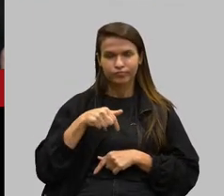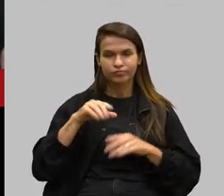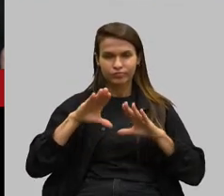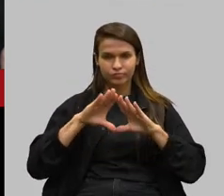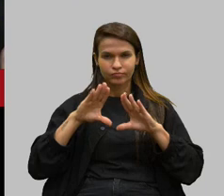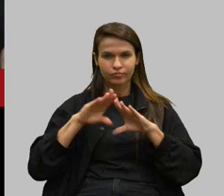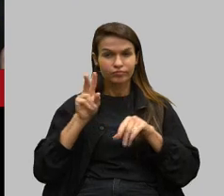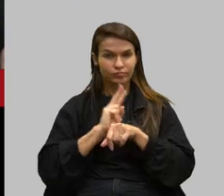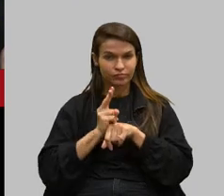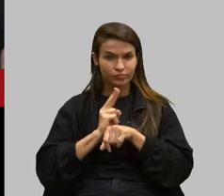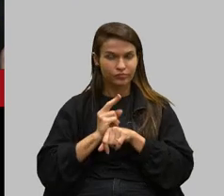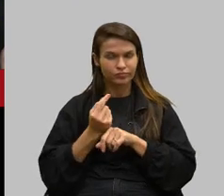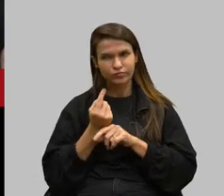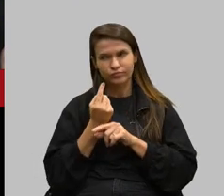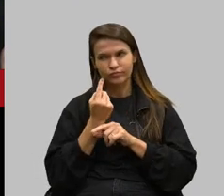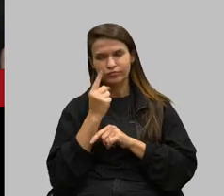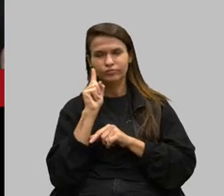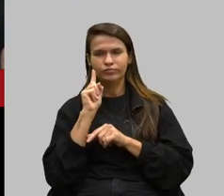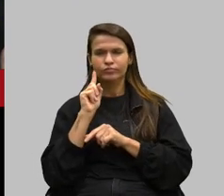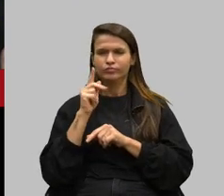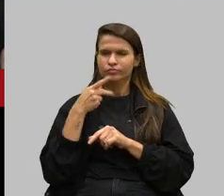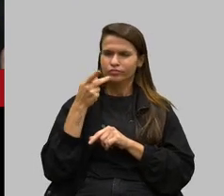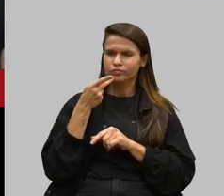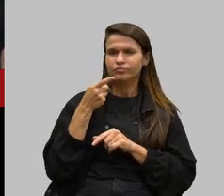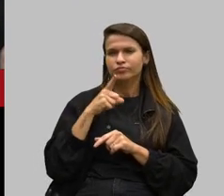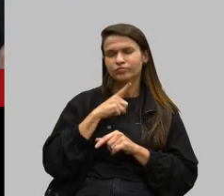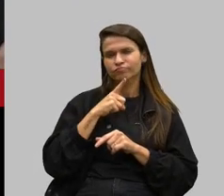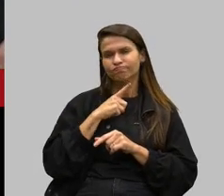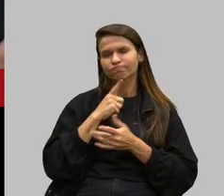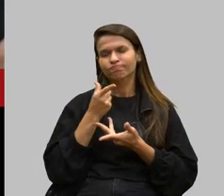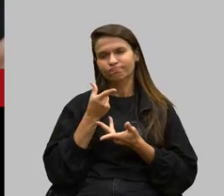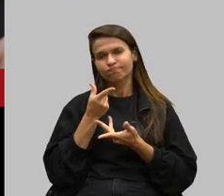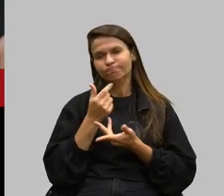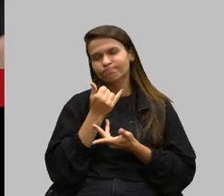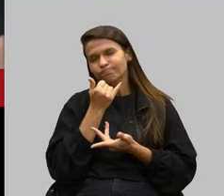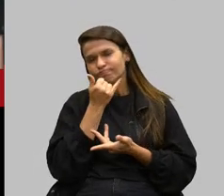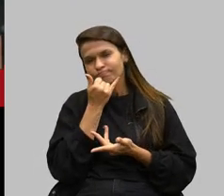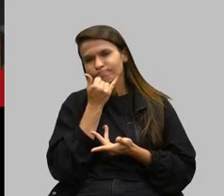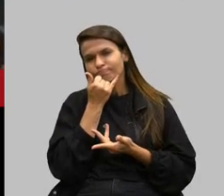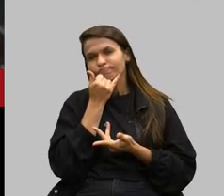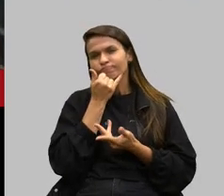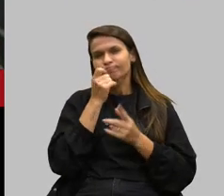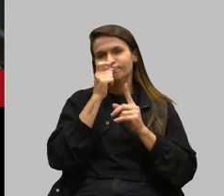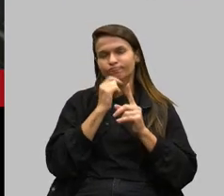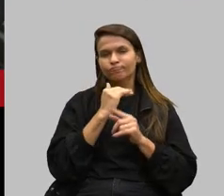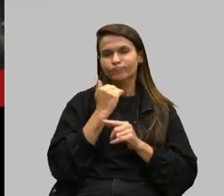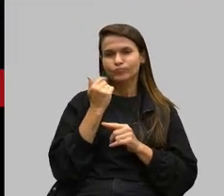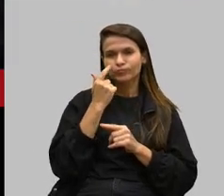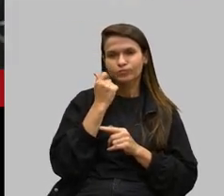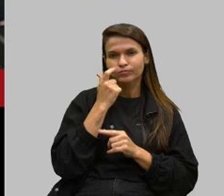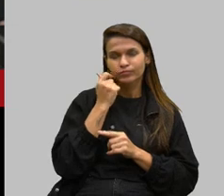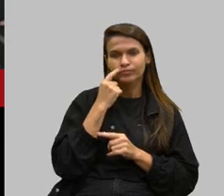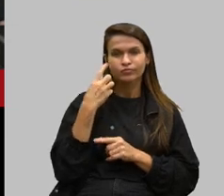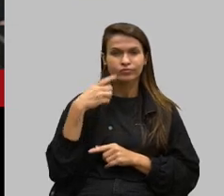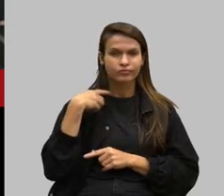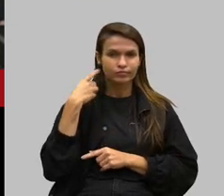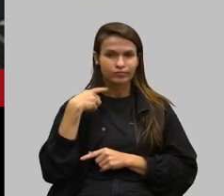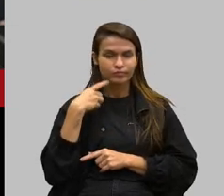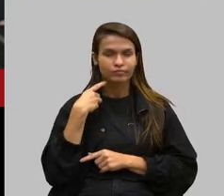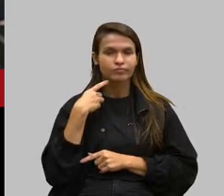da última vez quando eu iria falar tivemos o falecimento do pai do deputado do